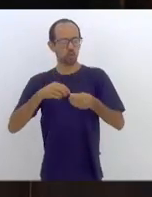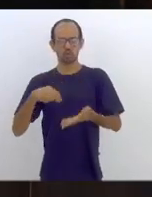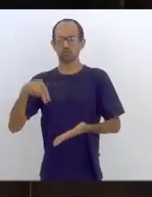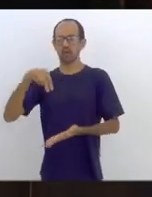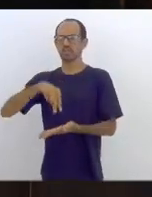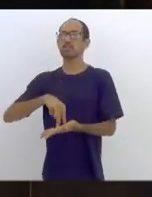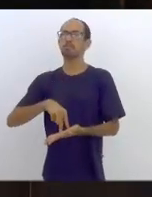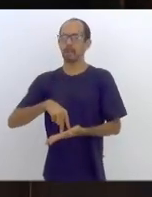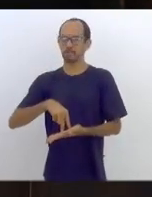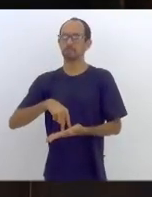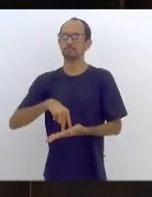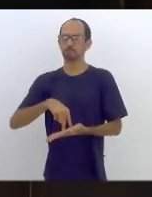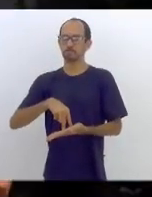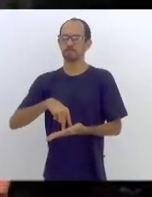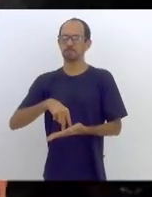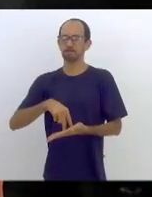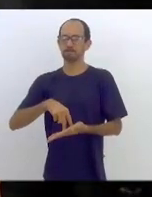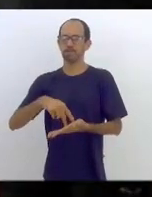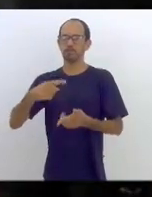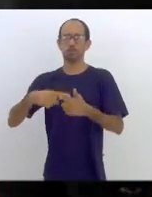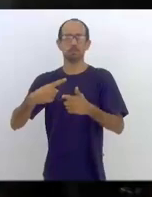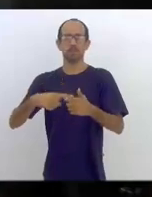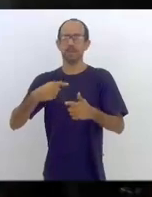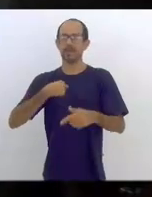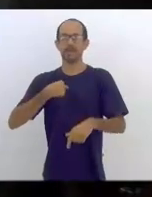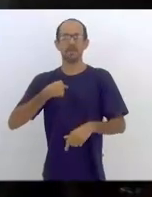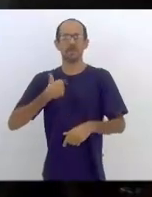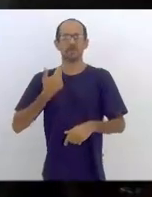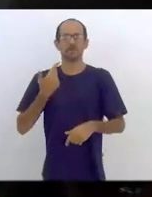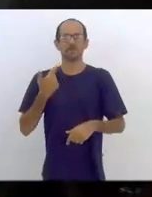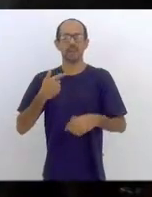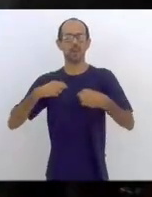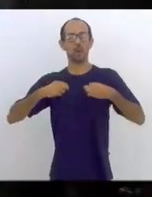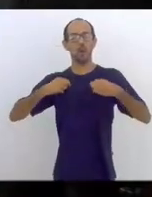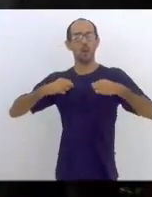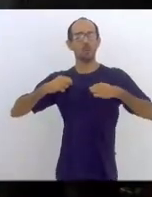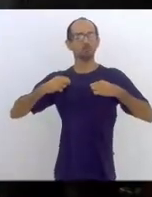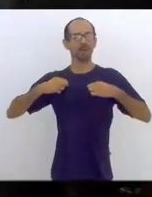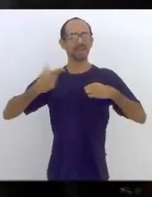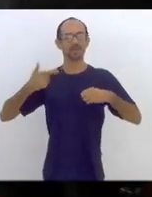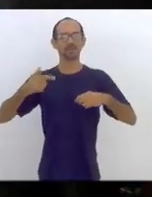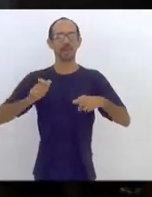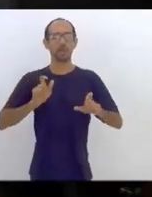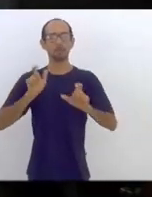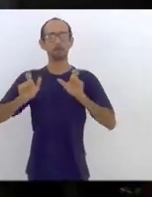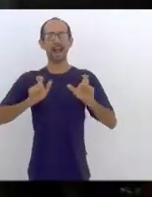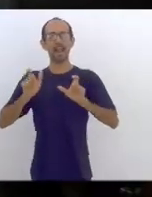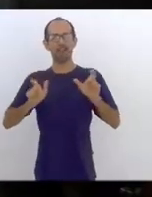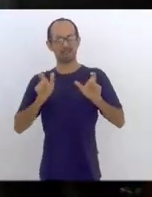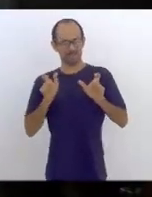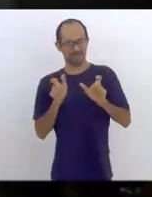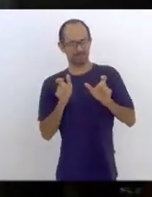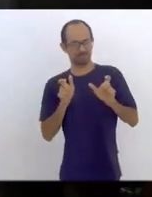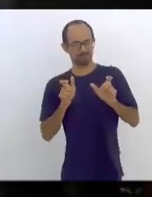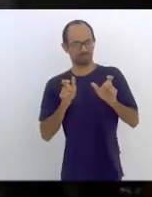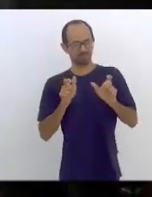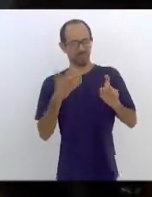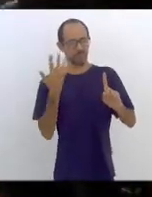porque eu não tenho roupa e nem palavras para celebrar a